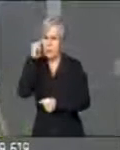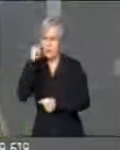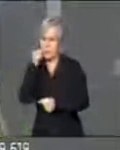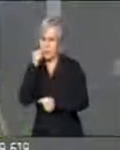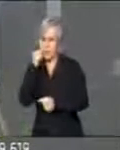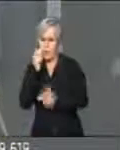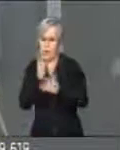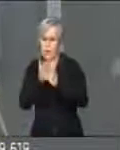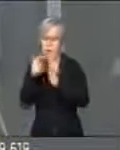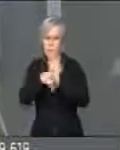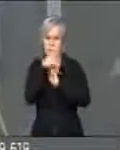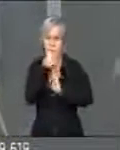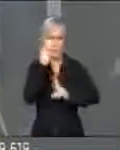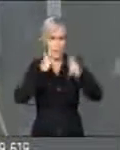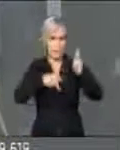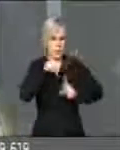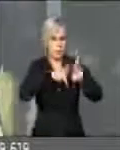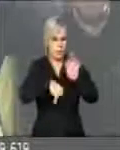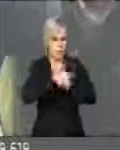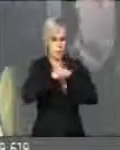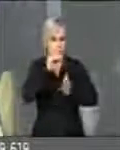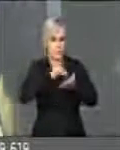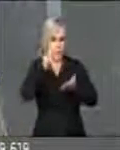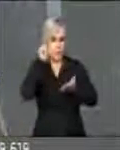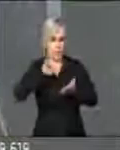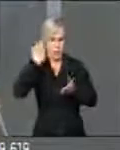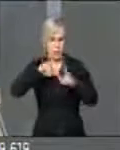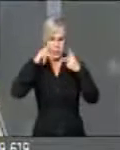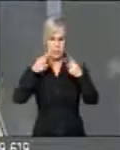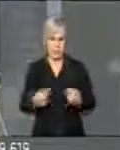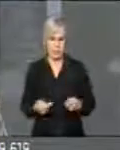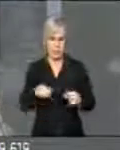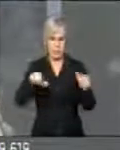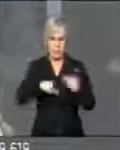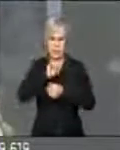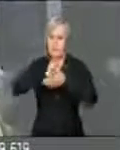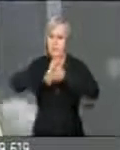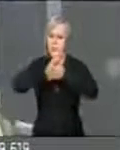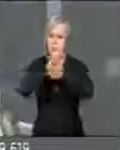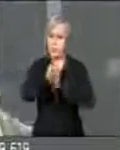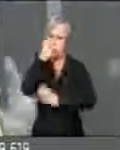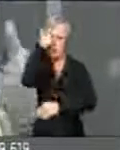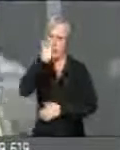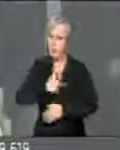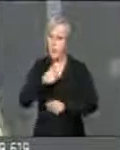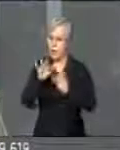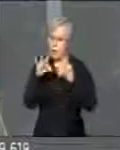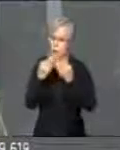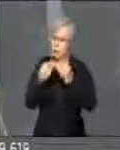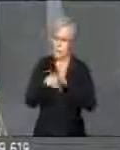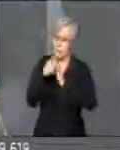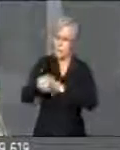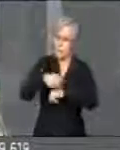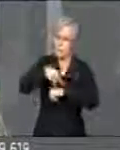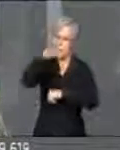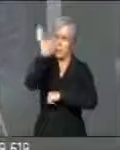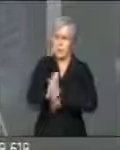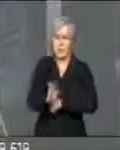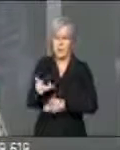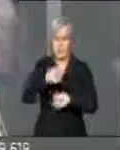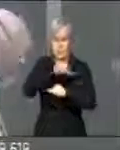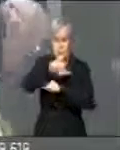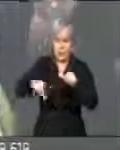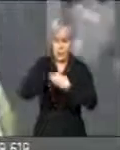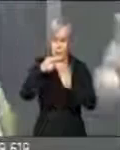suas políticas públicas, de Secretaria da Mulher, de Direitos Humanos, destruindo a moral do nosso país, querendo mudar